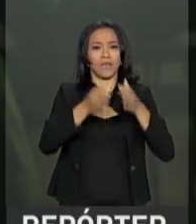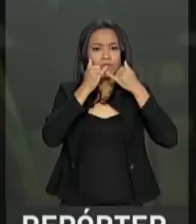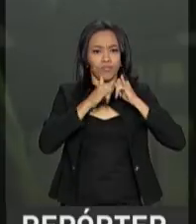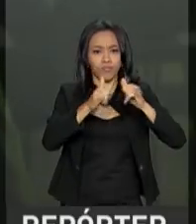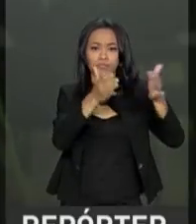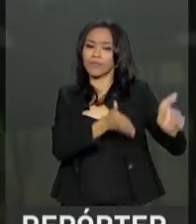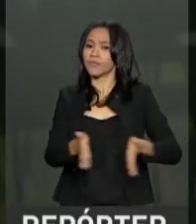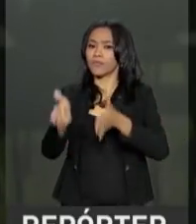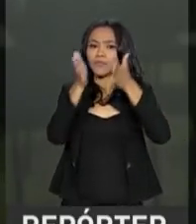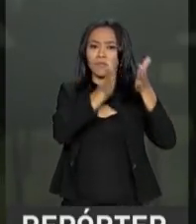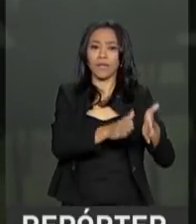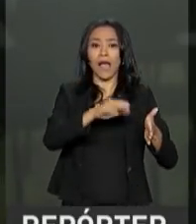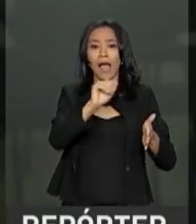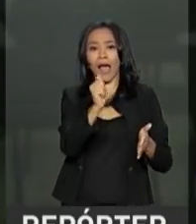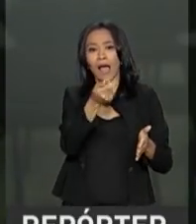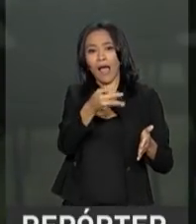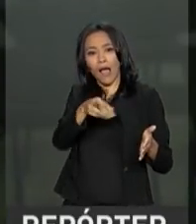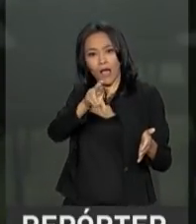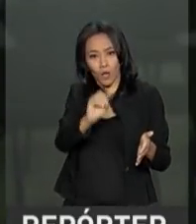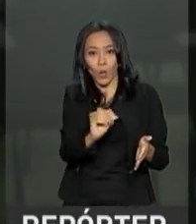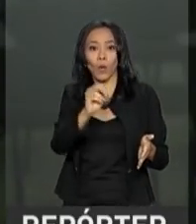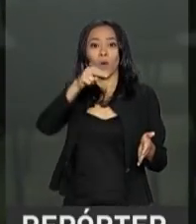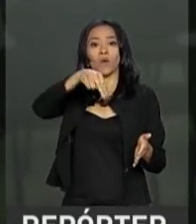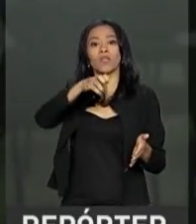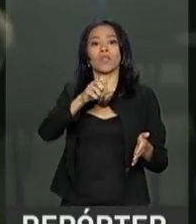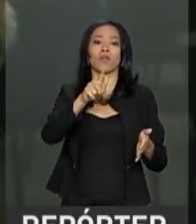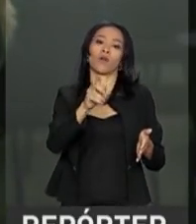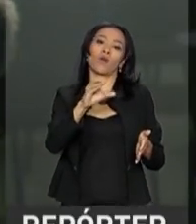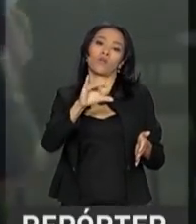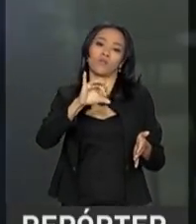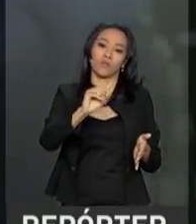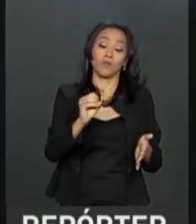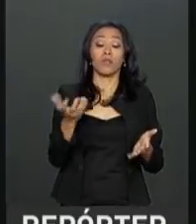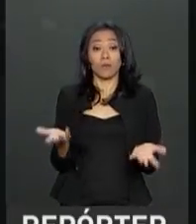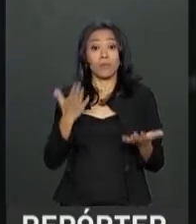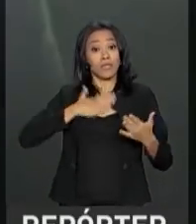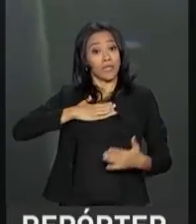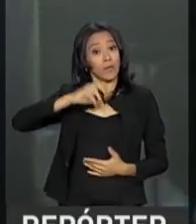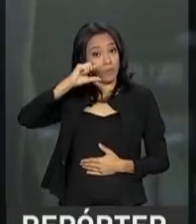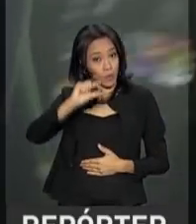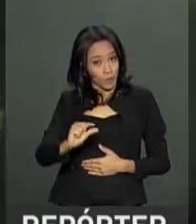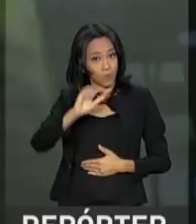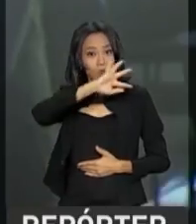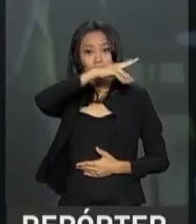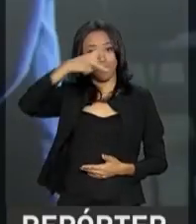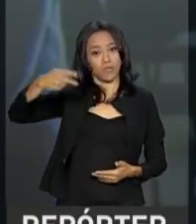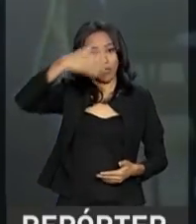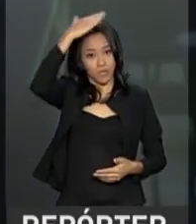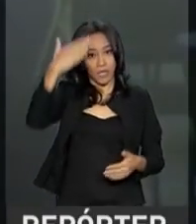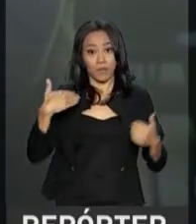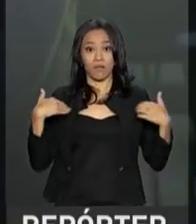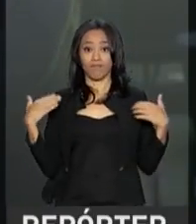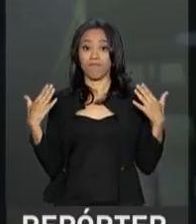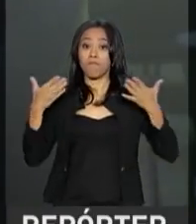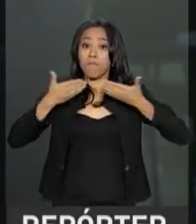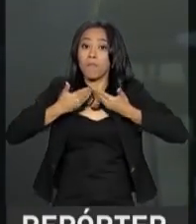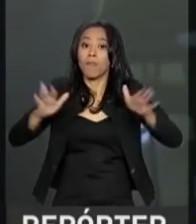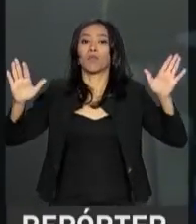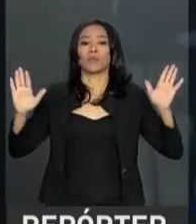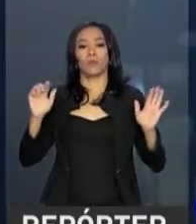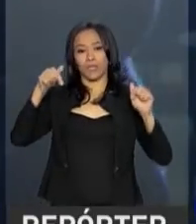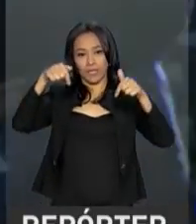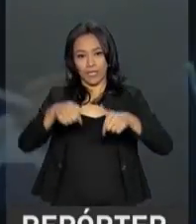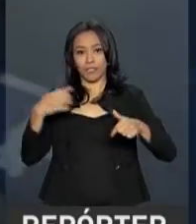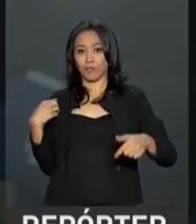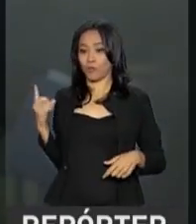agronegócio, entre outros. Então, daqui a pouco, Renata, o presidente Michel Temer faz a abertura desse fórum ao lado do presidente do